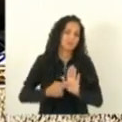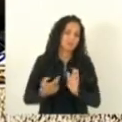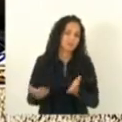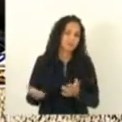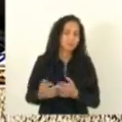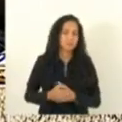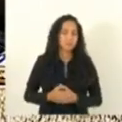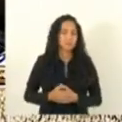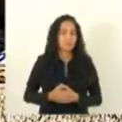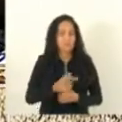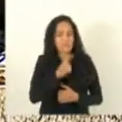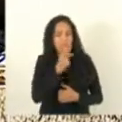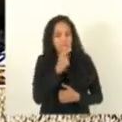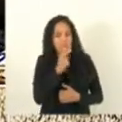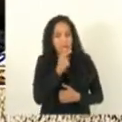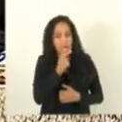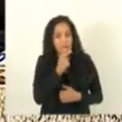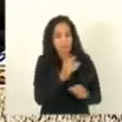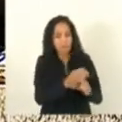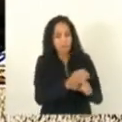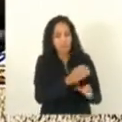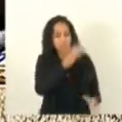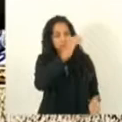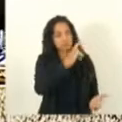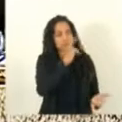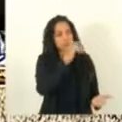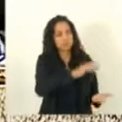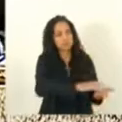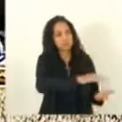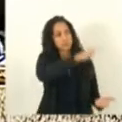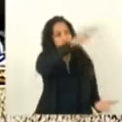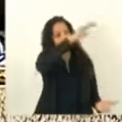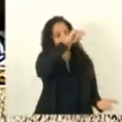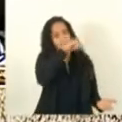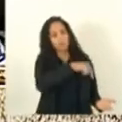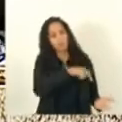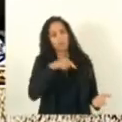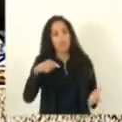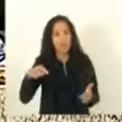do abastecimento de água na Grande Vitória, o Estado tem uma conta